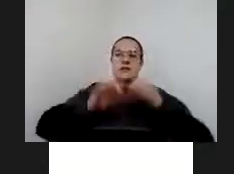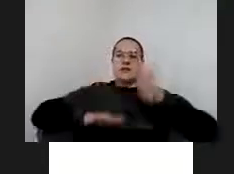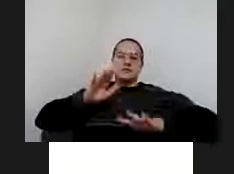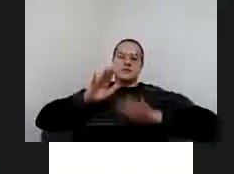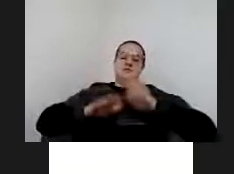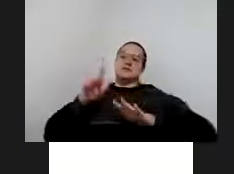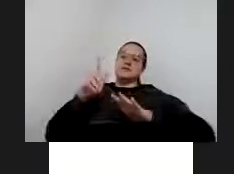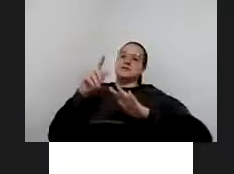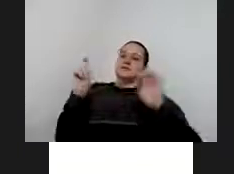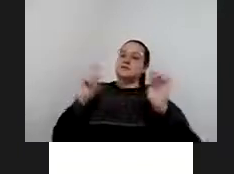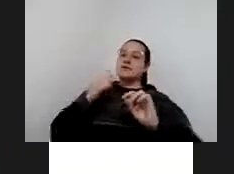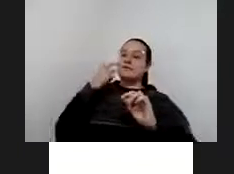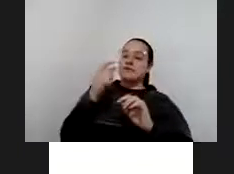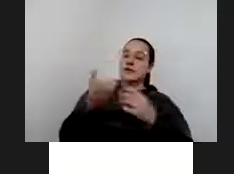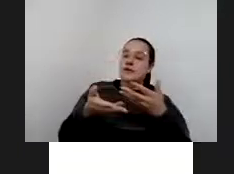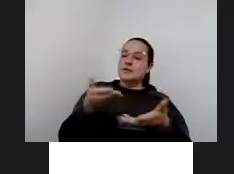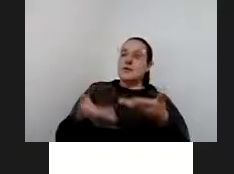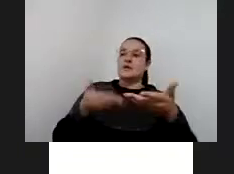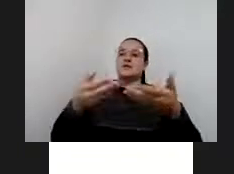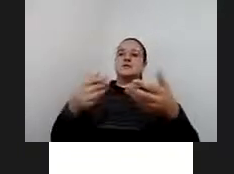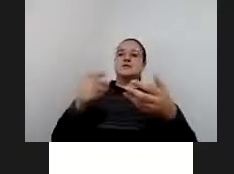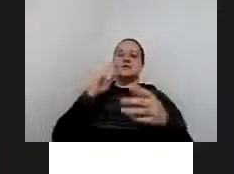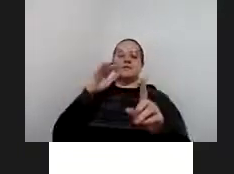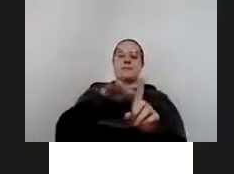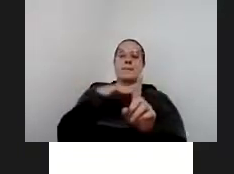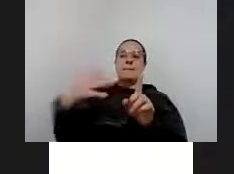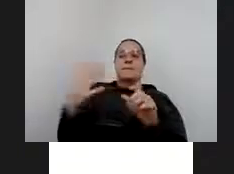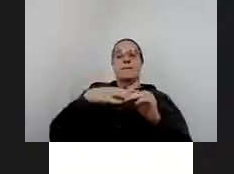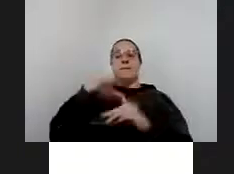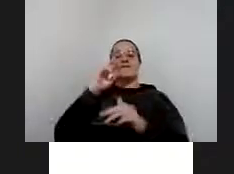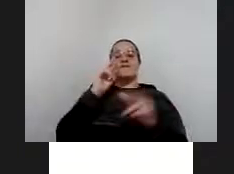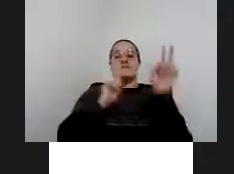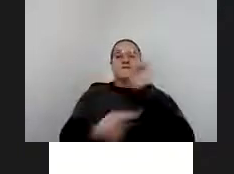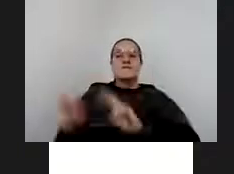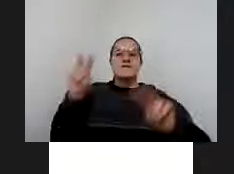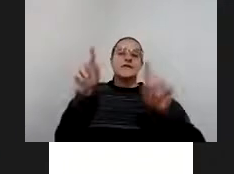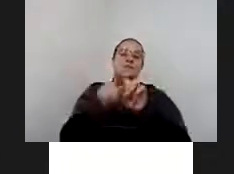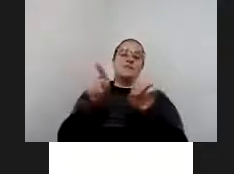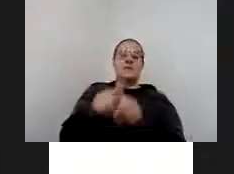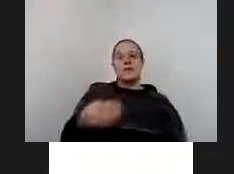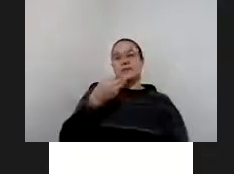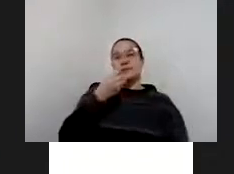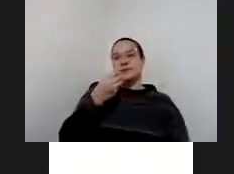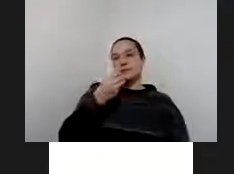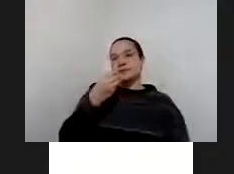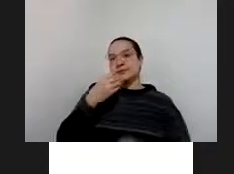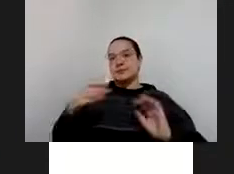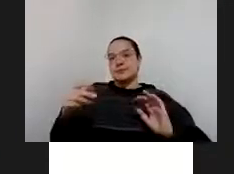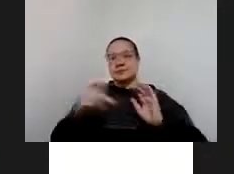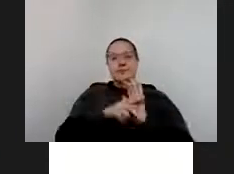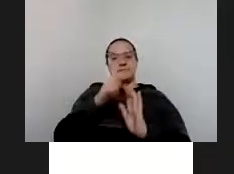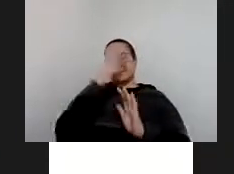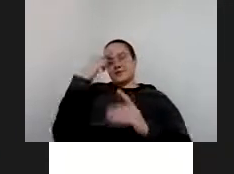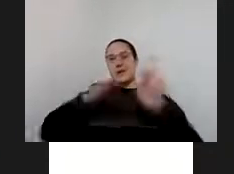atender essa perspectiva que o Flávio está dizendo, dar mais visibilidade e oportunidades para quem encontra mais barreiras,